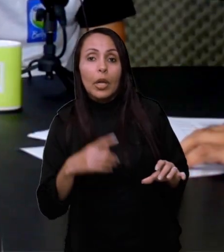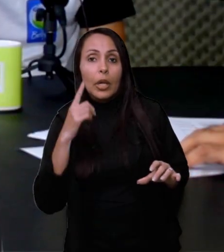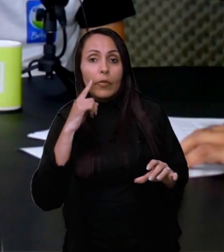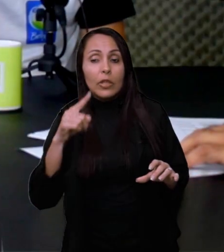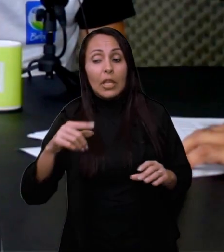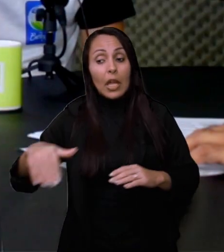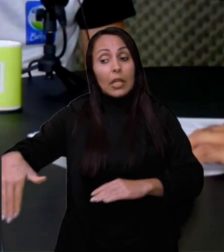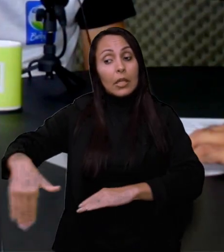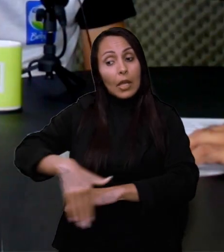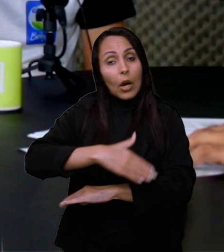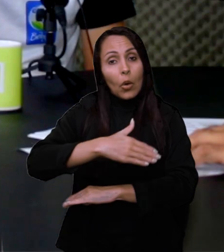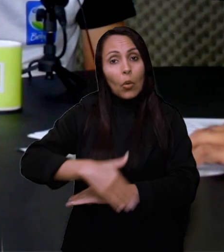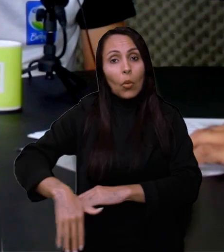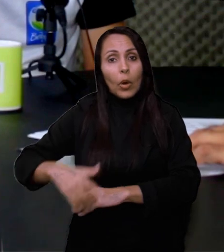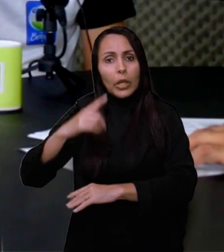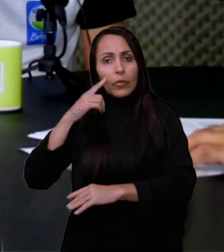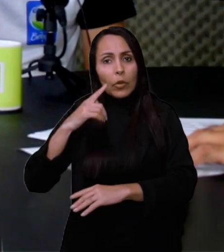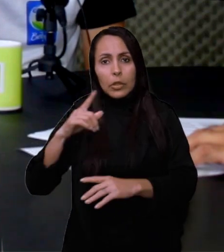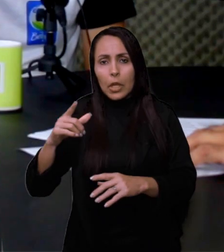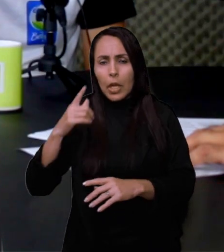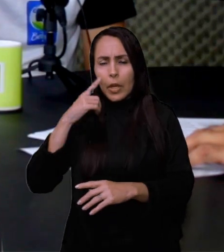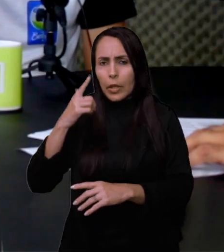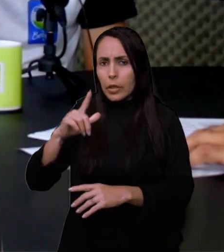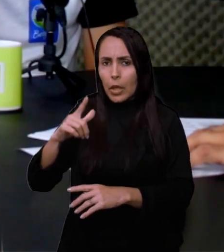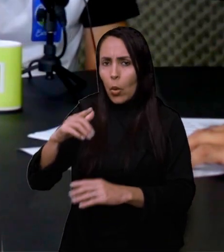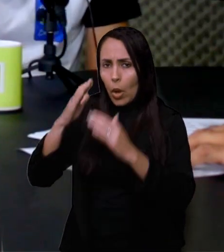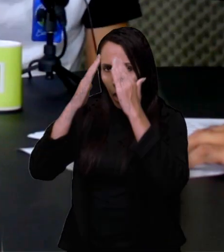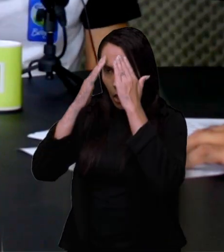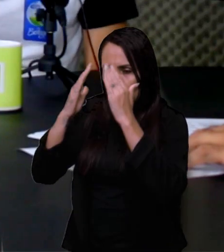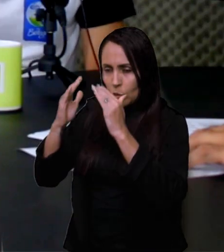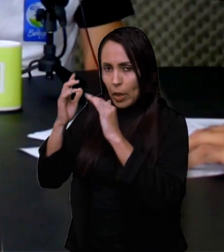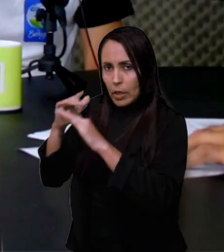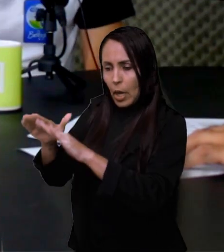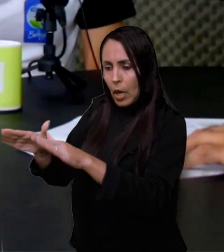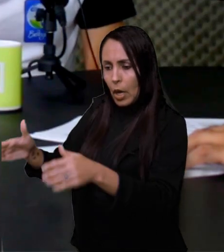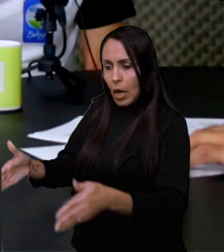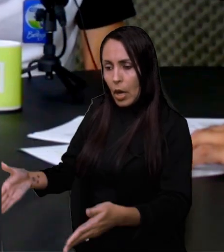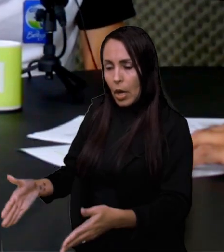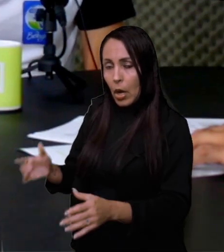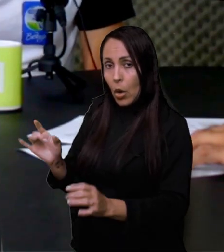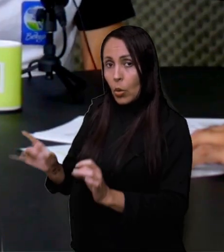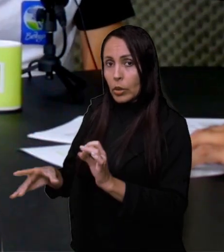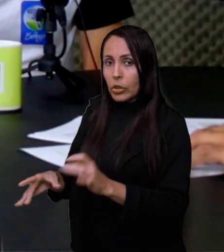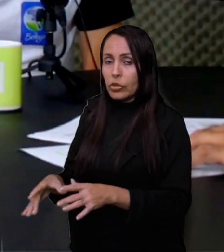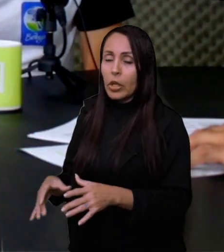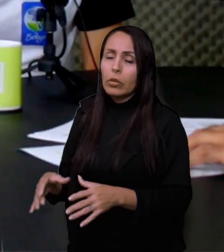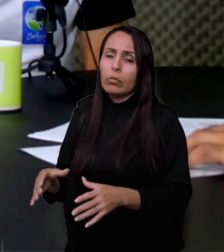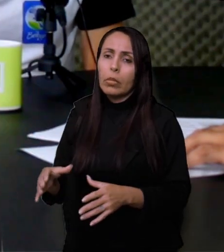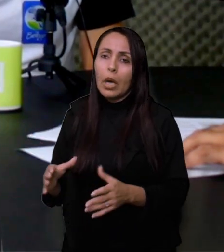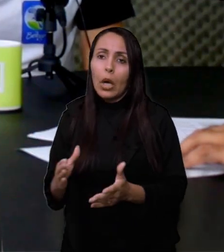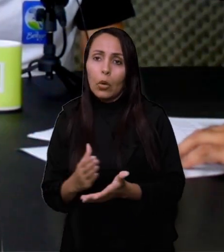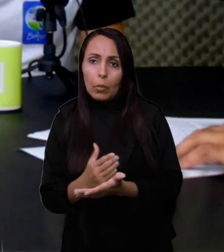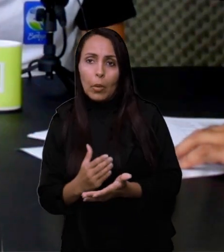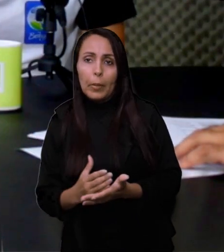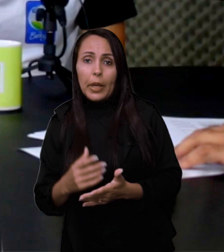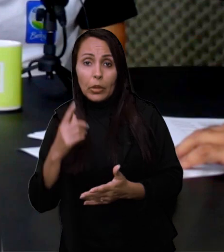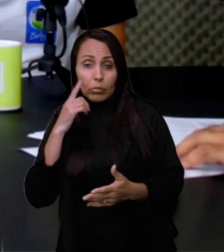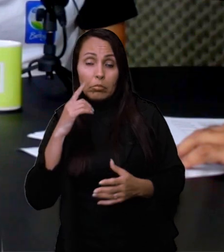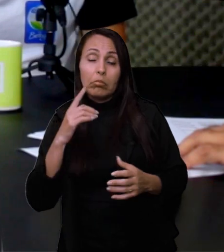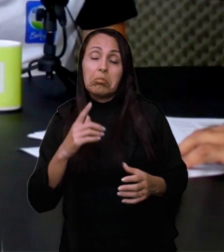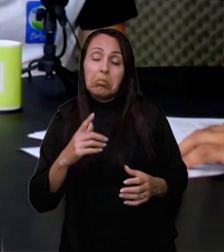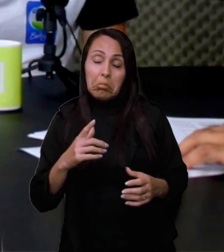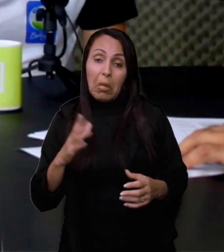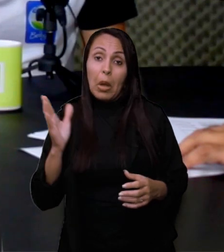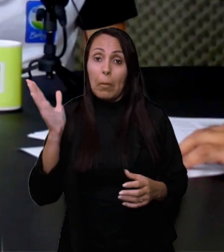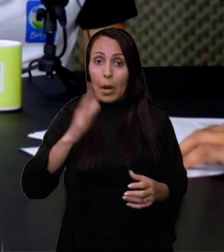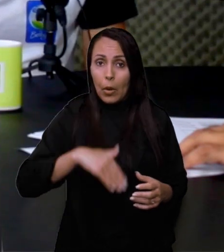na rua da sua casa, que você não coloca no lixo, Ele vai no, parar no mar. parar no mar. Tudo em algum momento vai acabar indo parar no mar. O